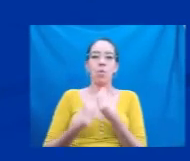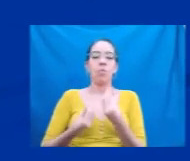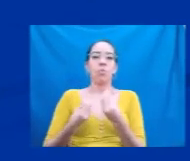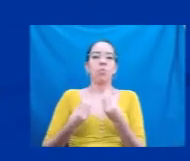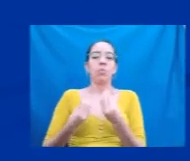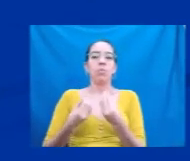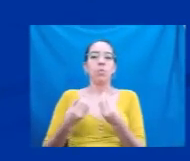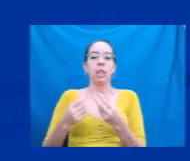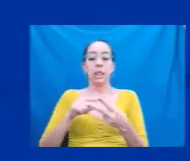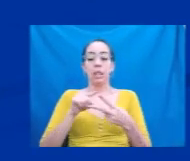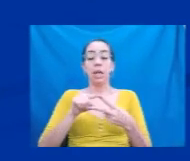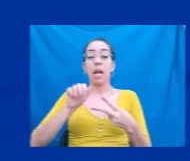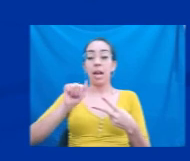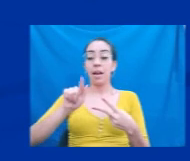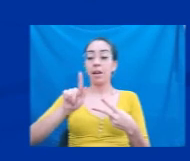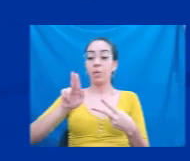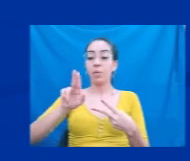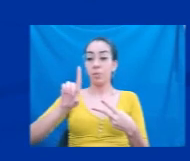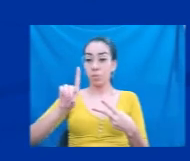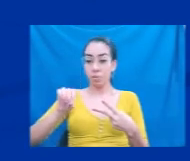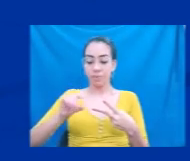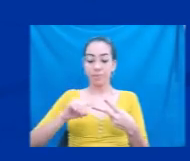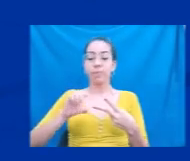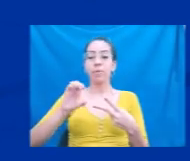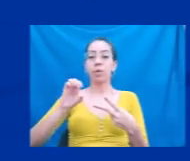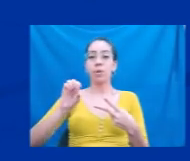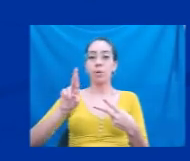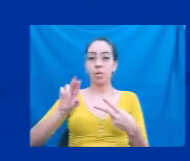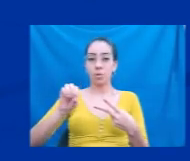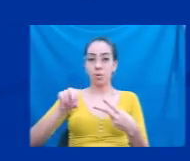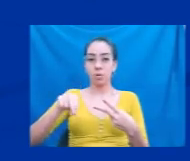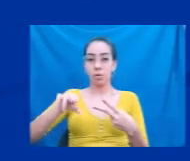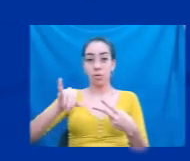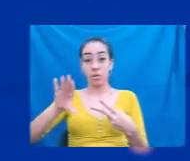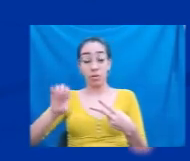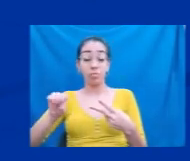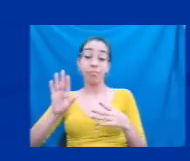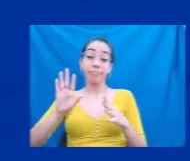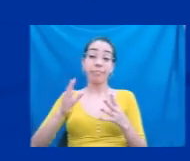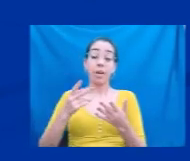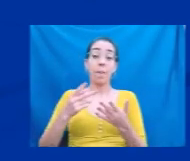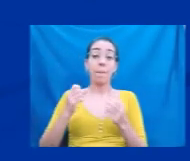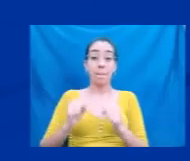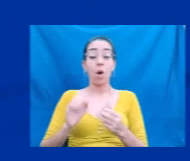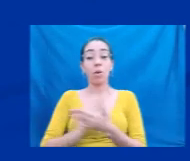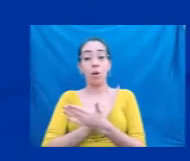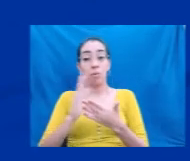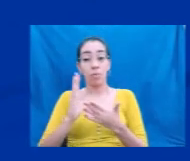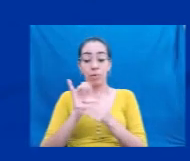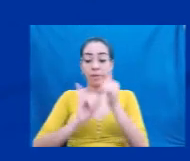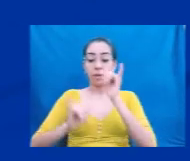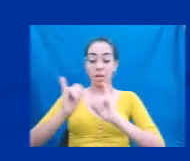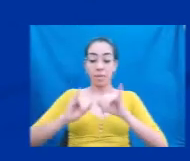vezes, substâncias químicas eles vão ter efeitos imediatos, né? A pessoa apresenta, né, um claro